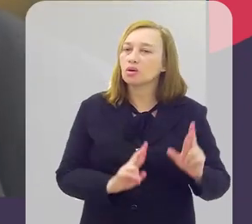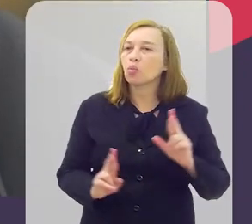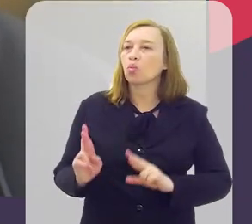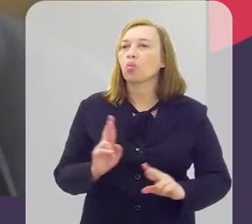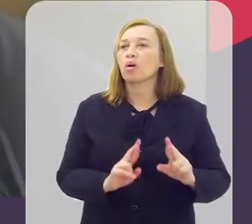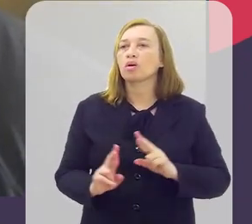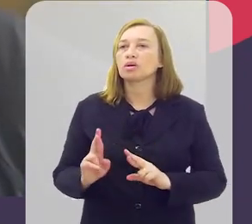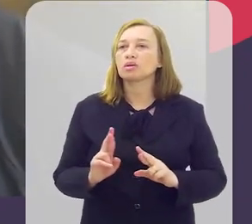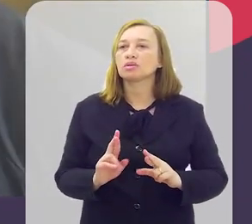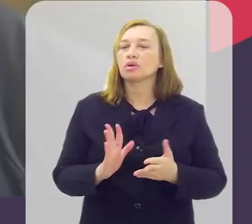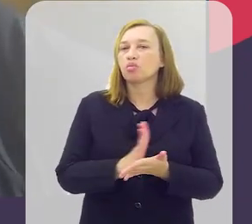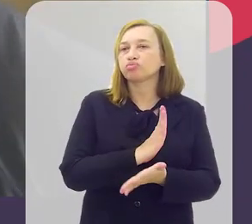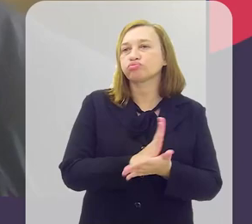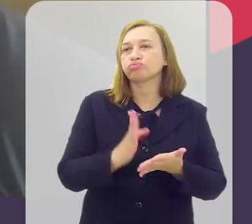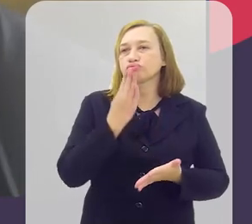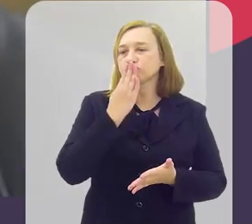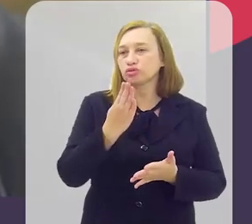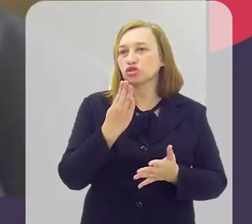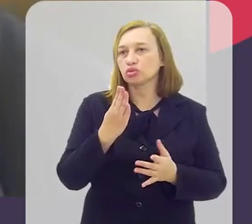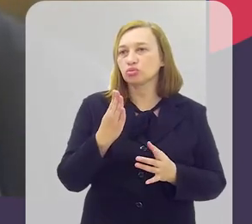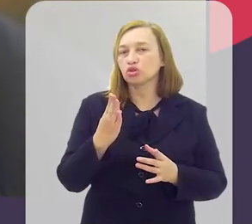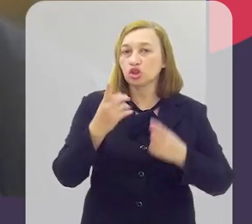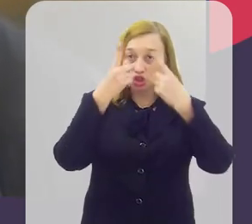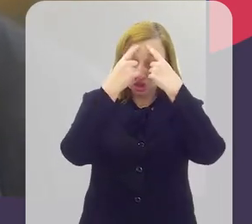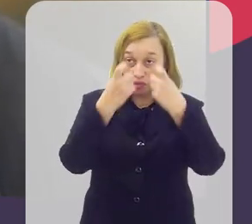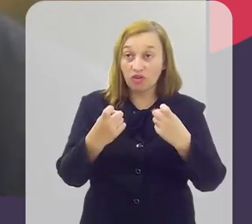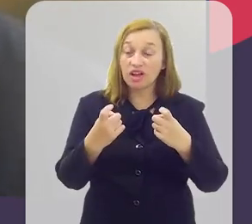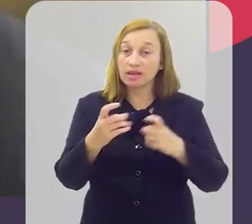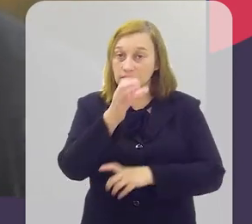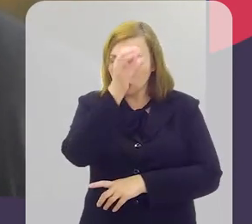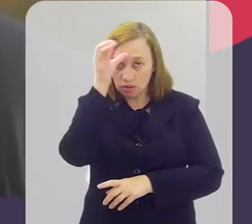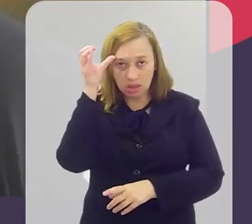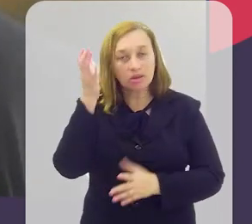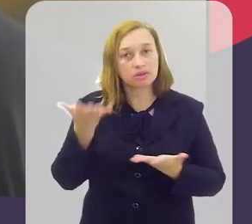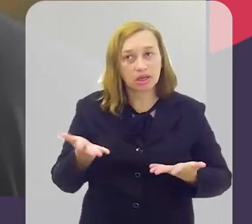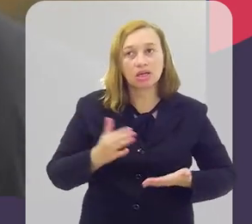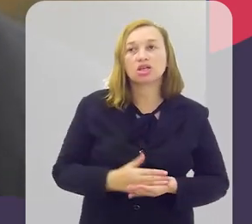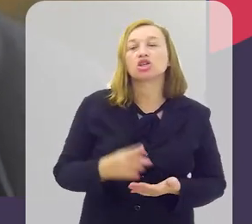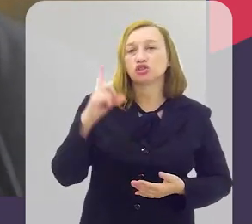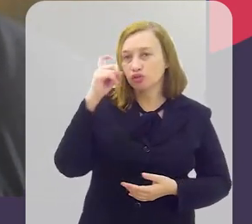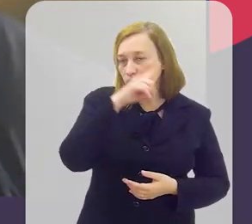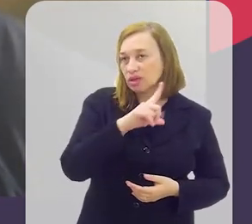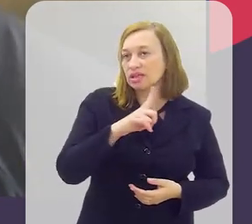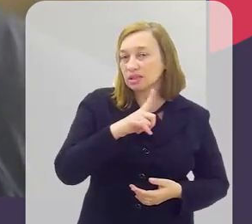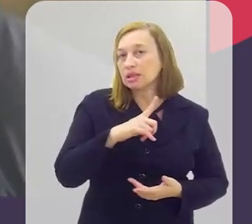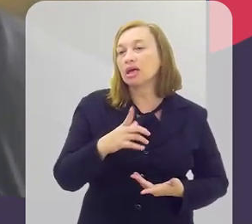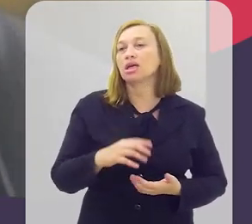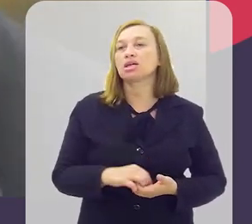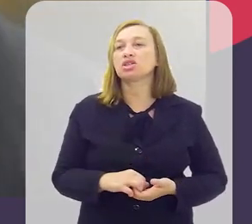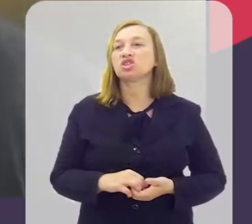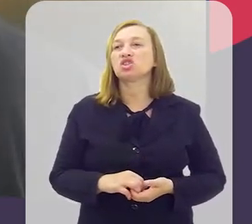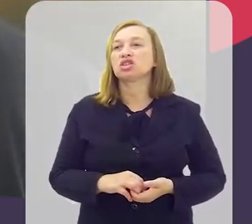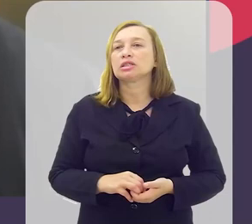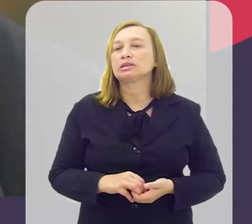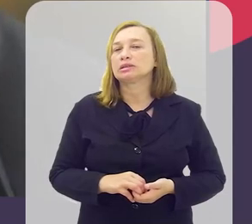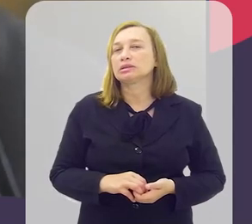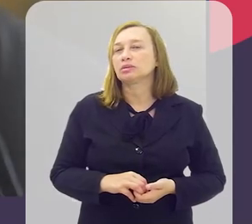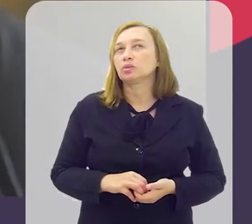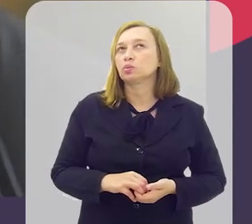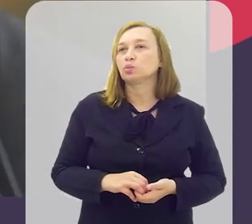em relação a algum tipo de agressão de clientes, né? A gente tem um pouco